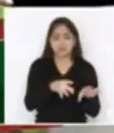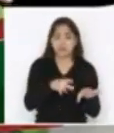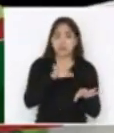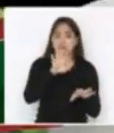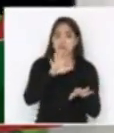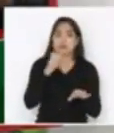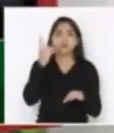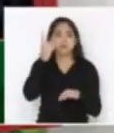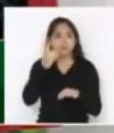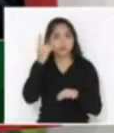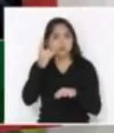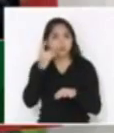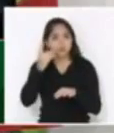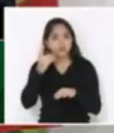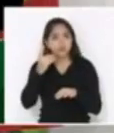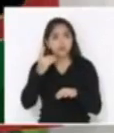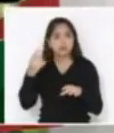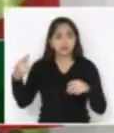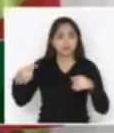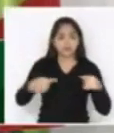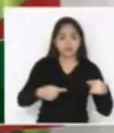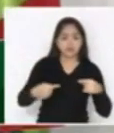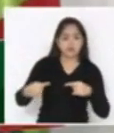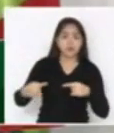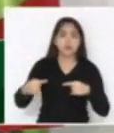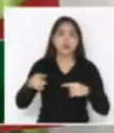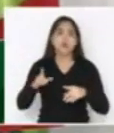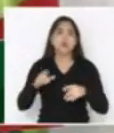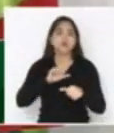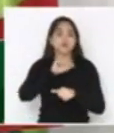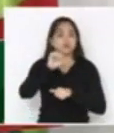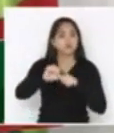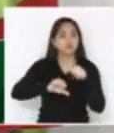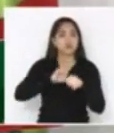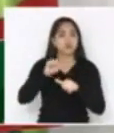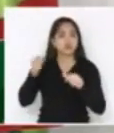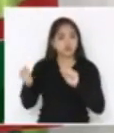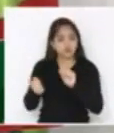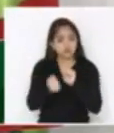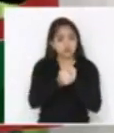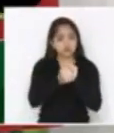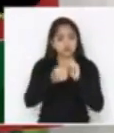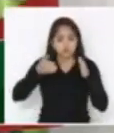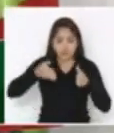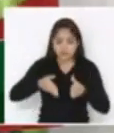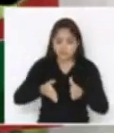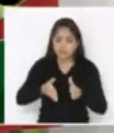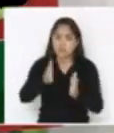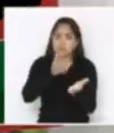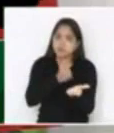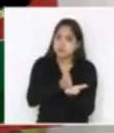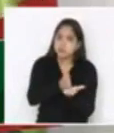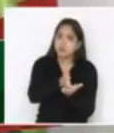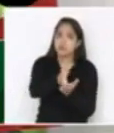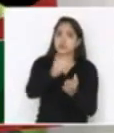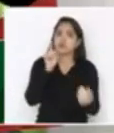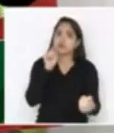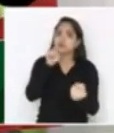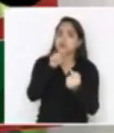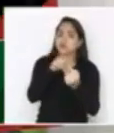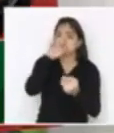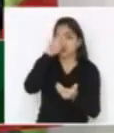um puxava para cá, o outro para lá. Hoje é o contrário, nós puxamos junto, no mesmo objetivo, com a mesma